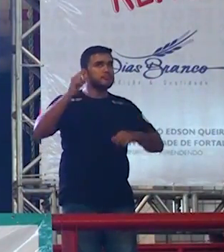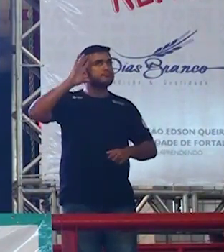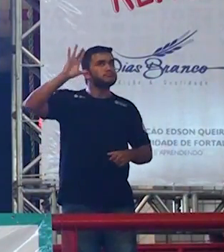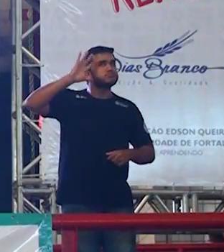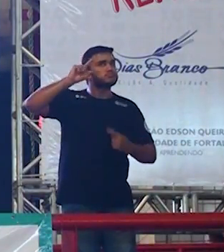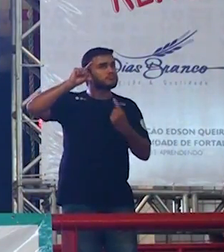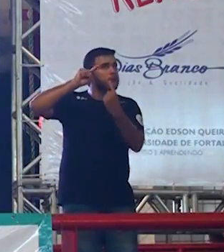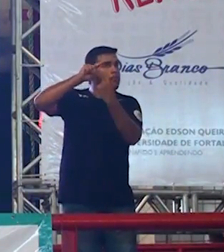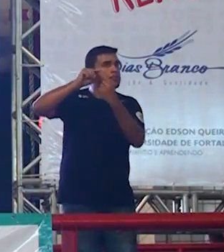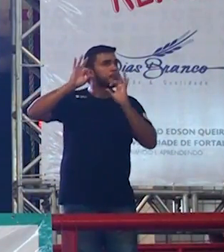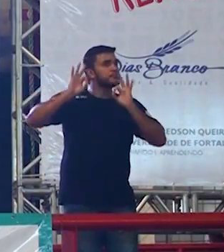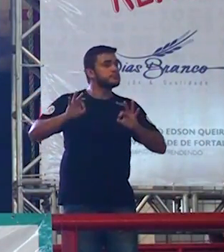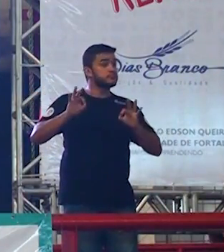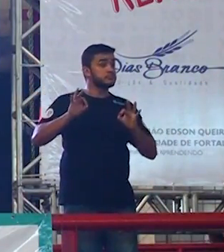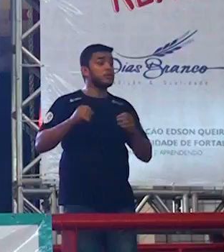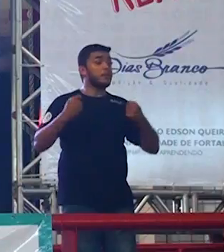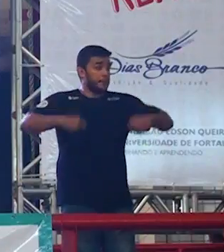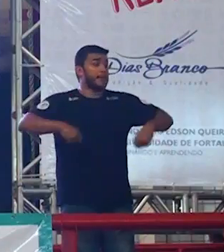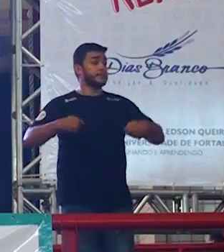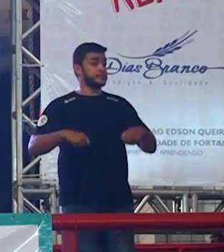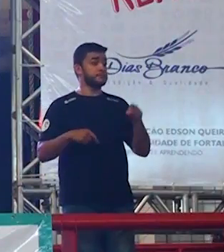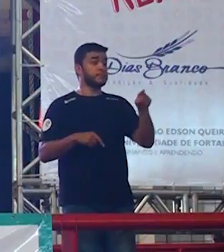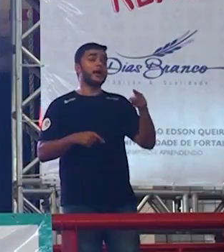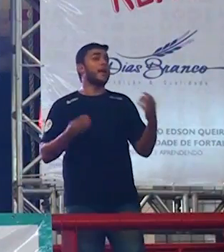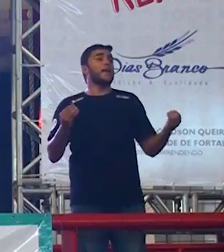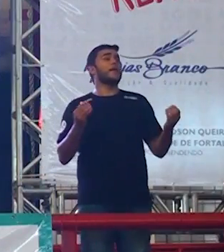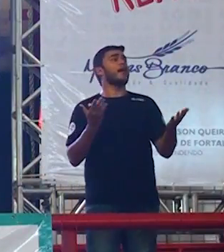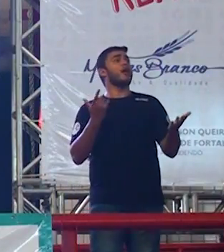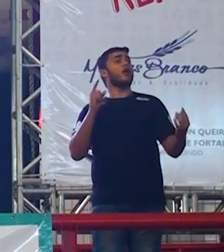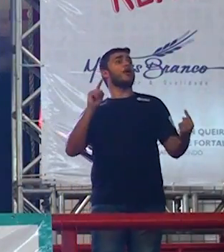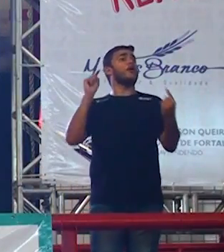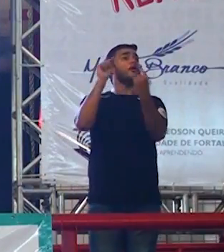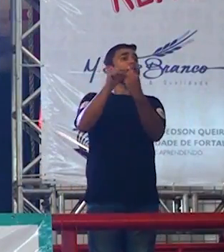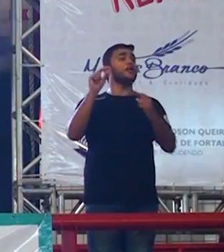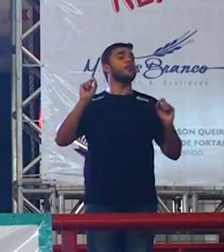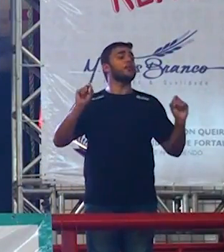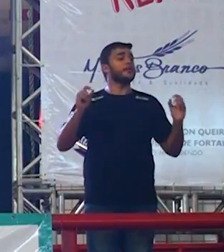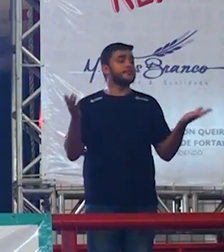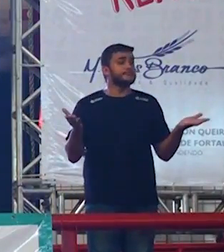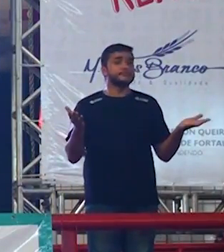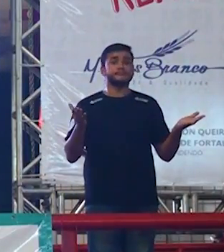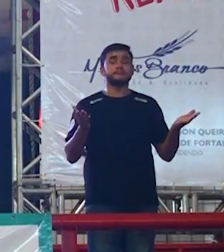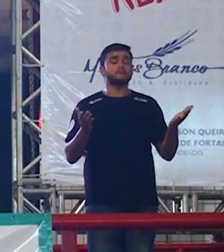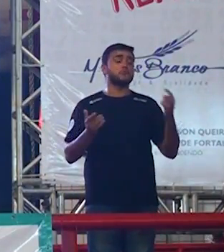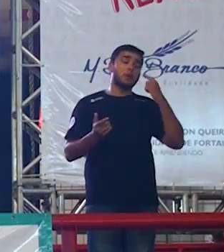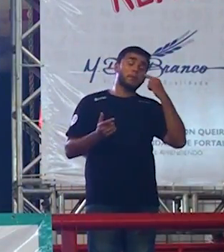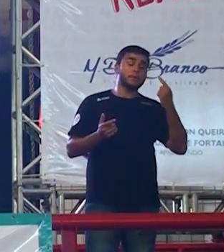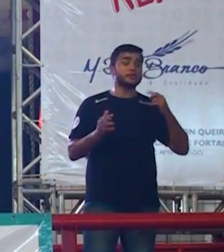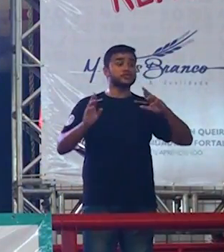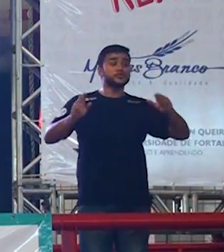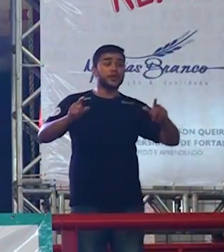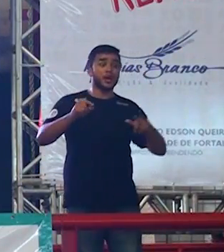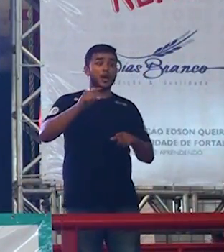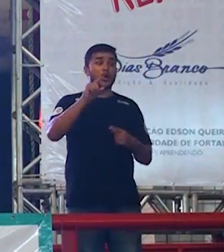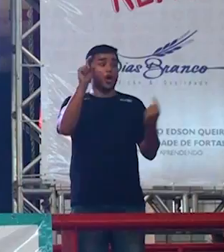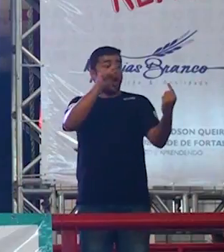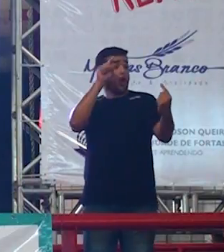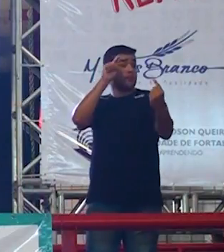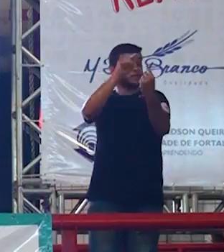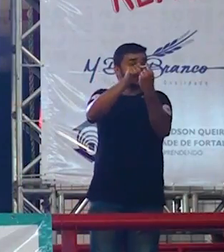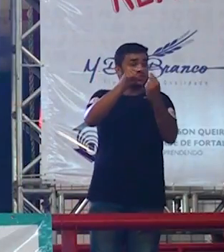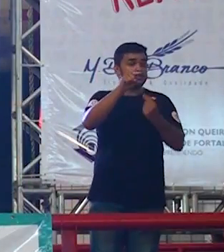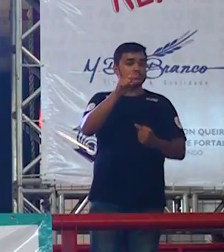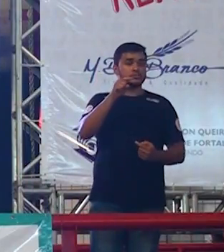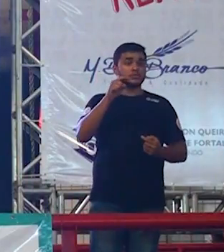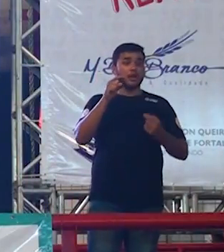Pessoal, você tem que ter objetivos e tem que ter metas. Qual é a diferença? Um